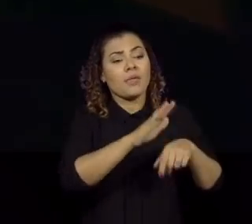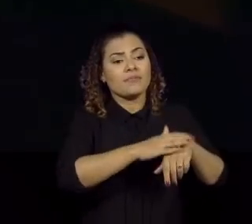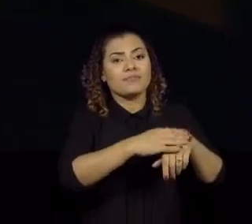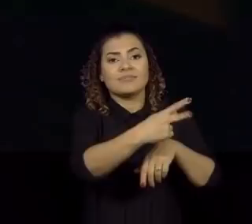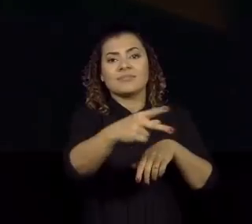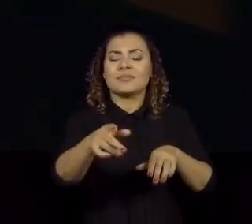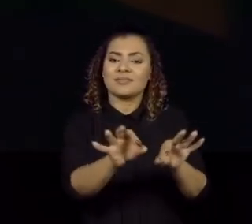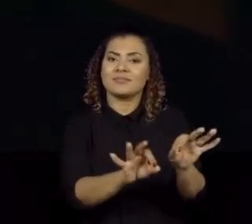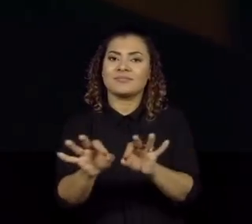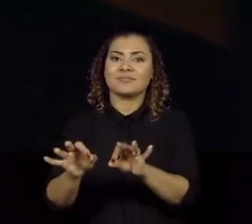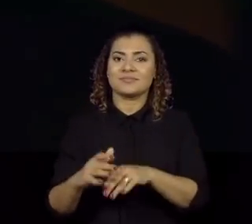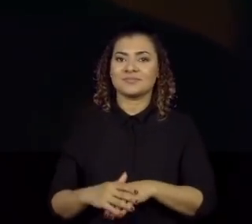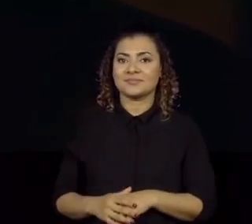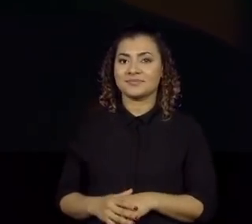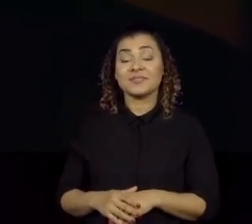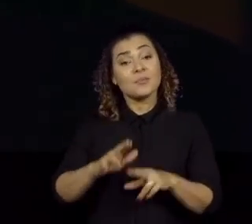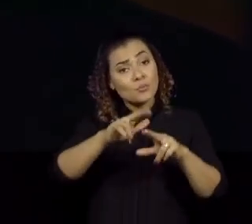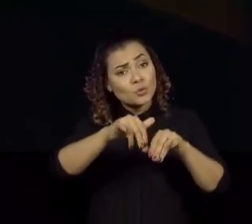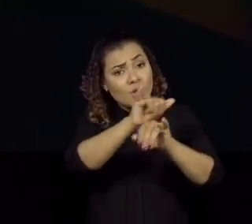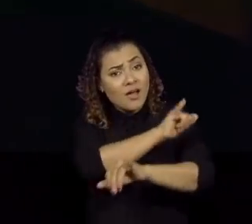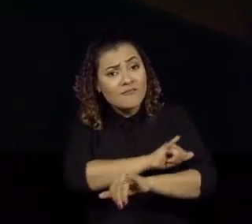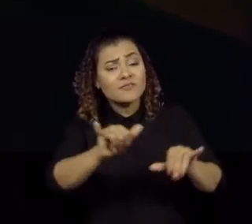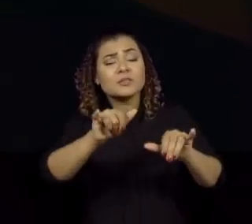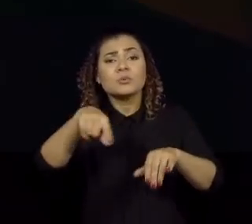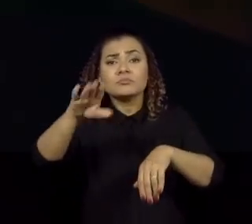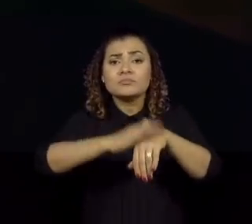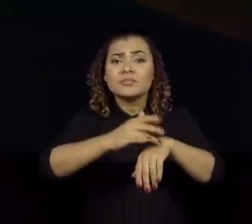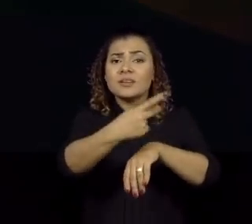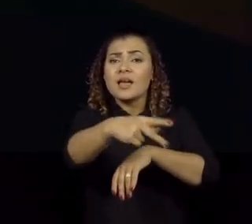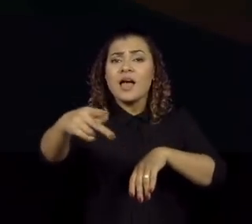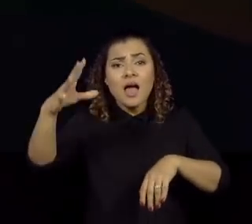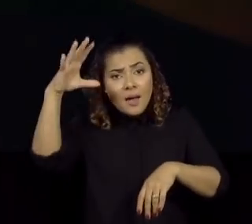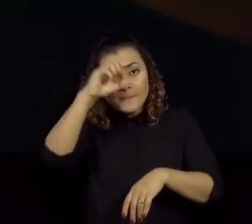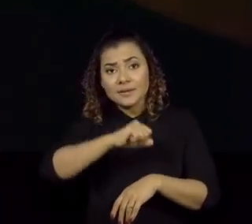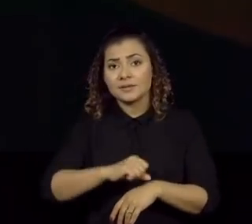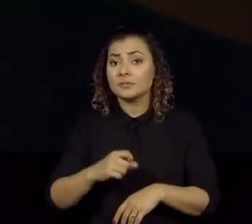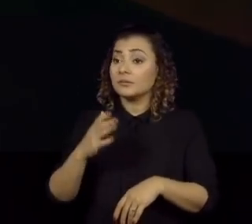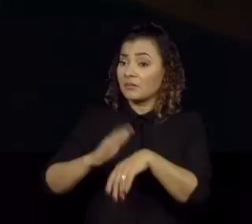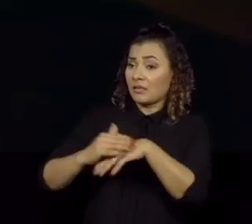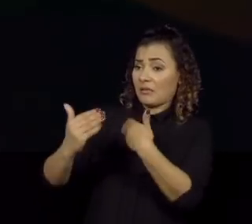saudável. Por isso que eu digo que a gente tem muito a aprender com eles.